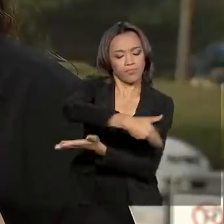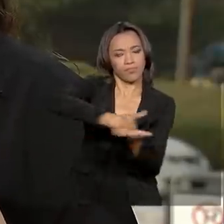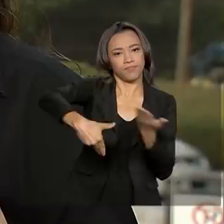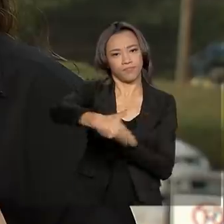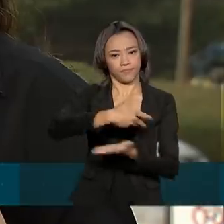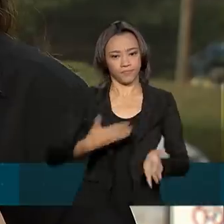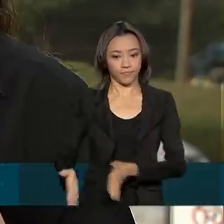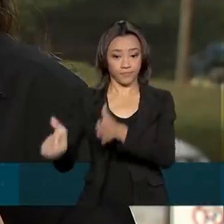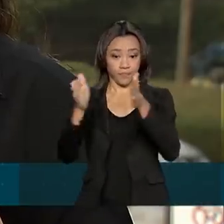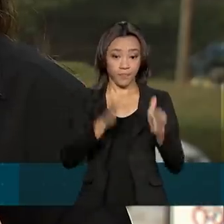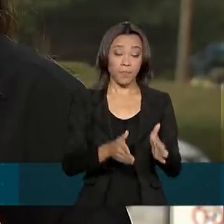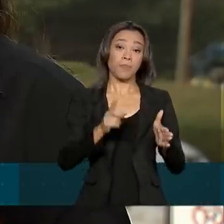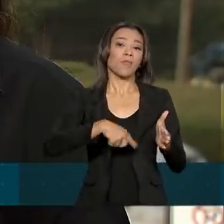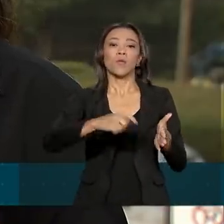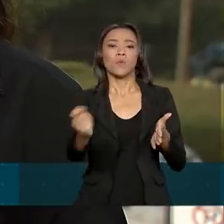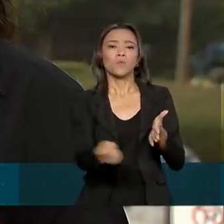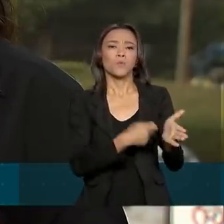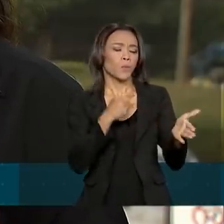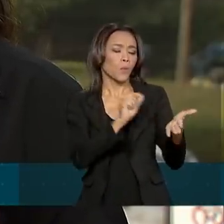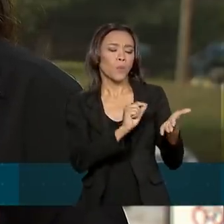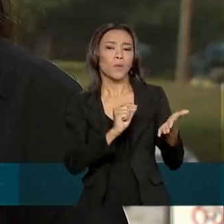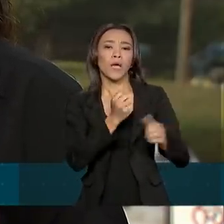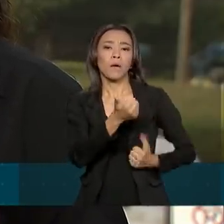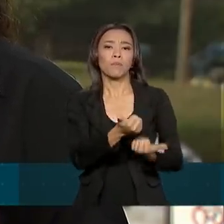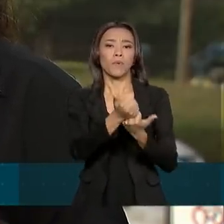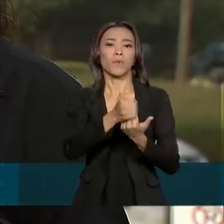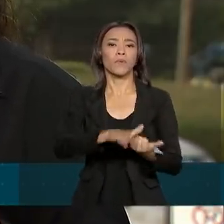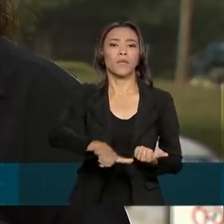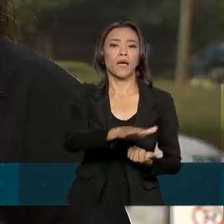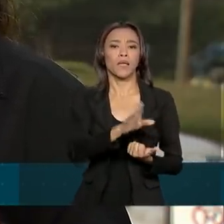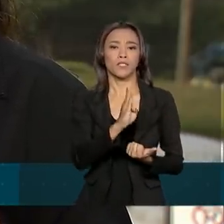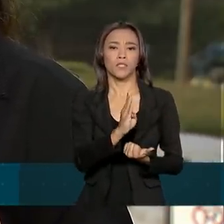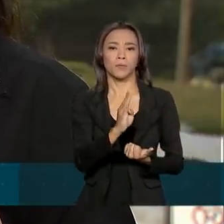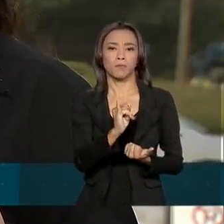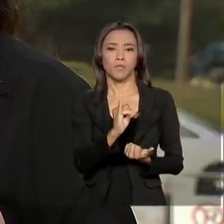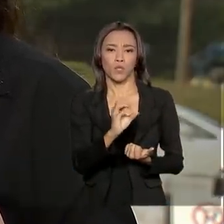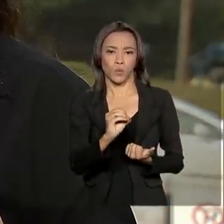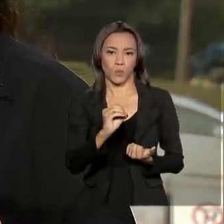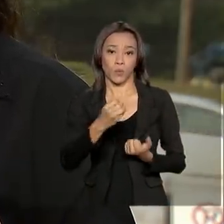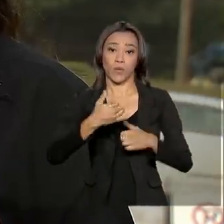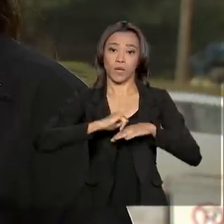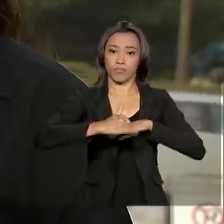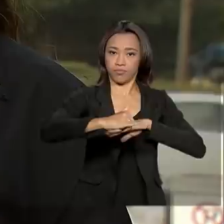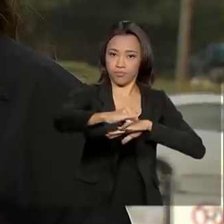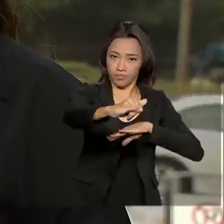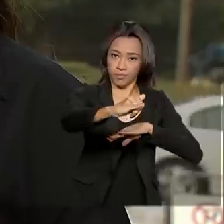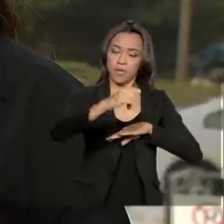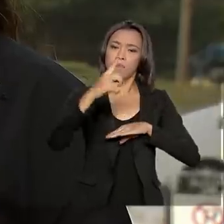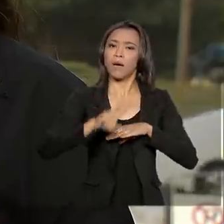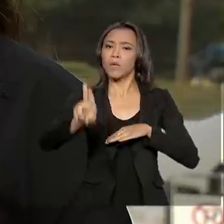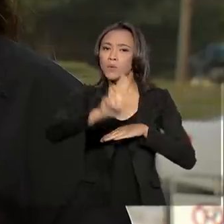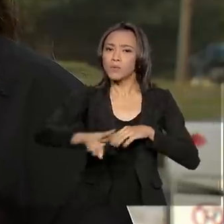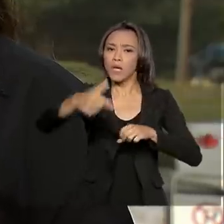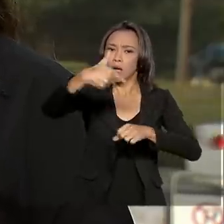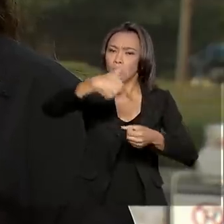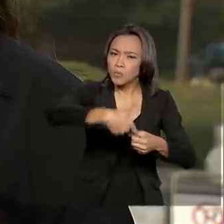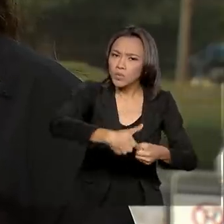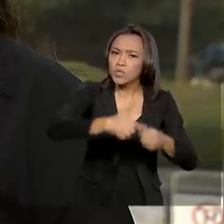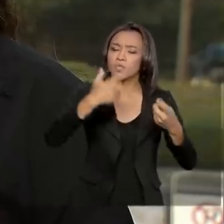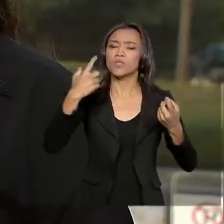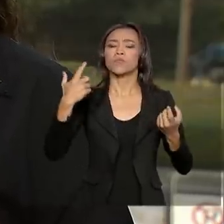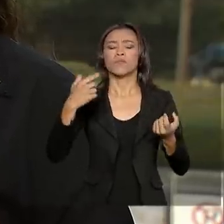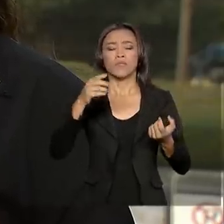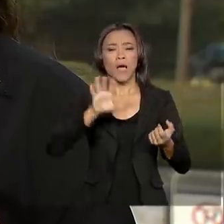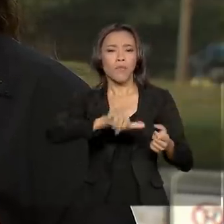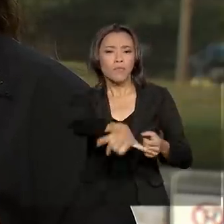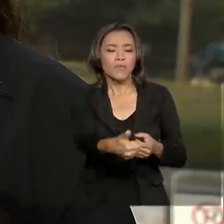acordos assinados está o de cooperação em bioenergia para incentivar a produção e o uso de biocombustíveis, aproveitando a